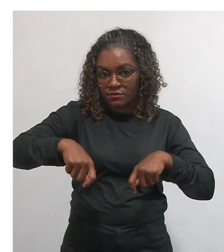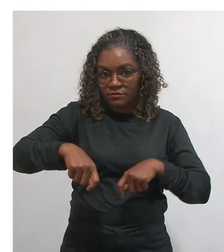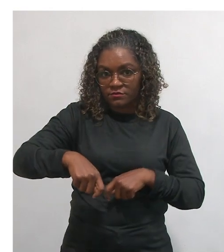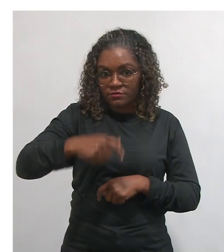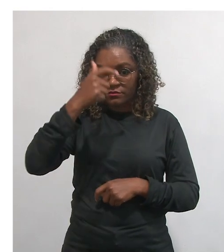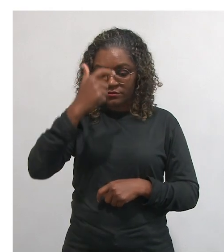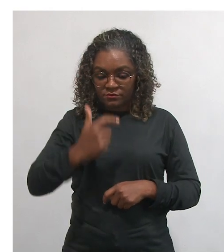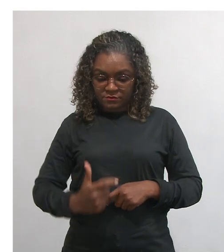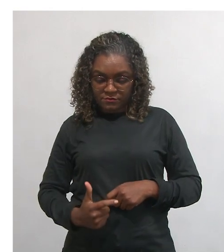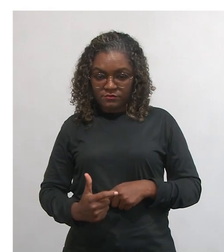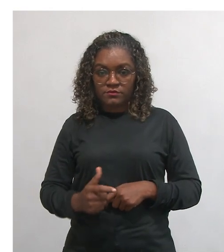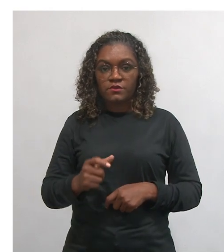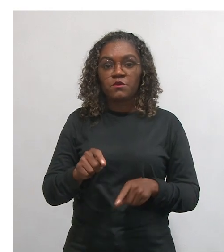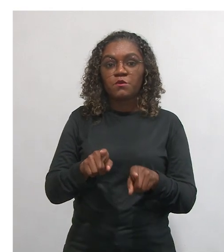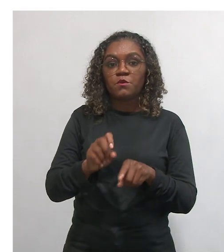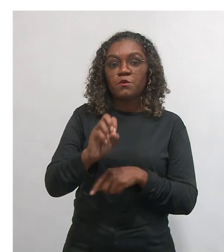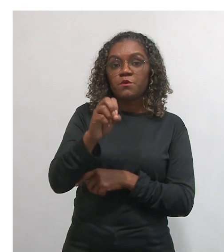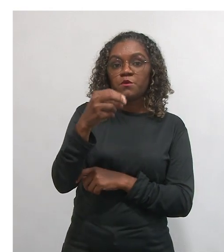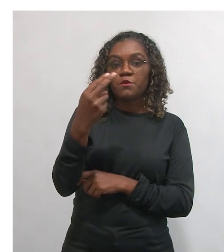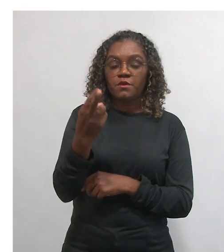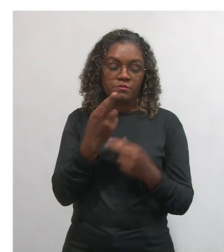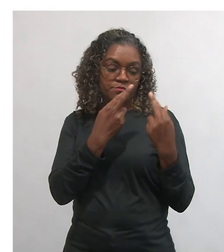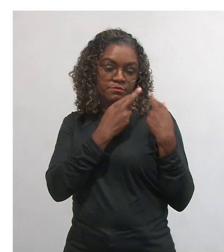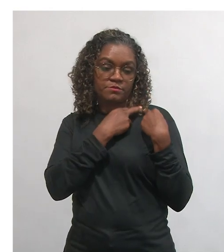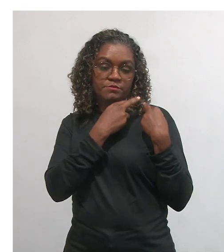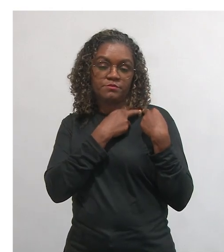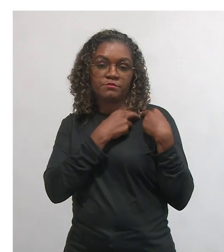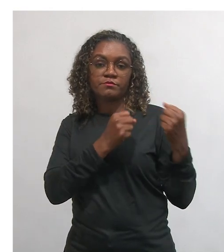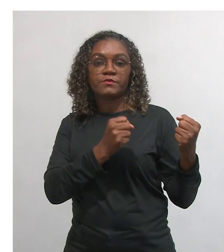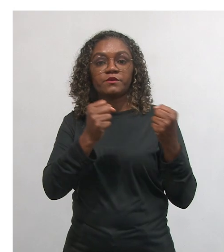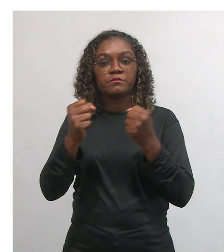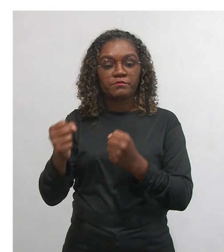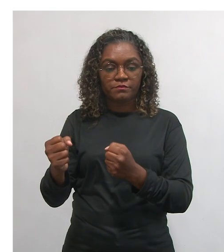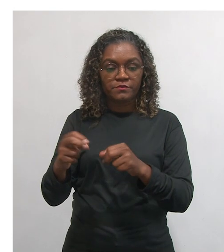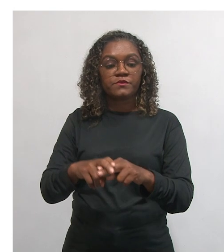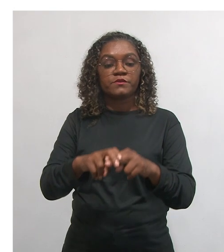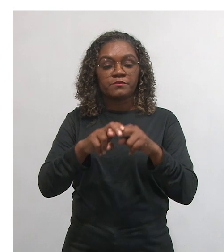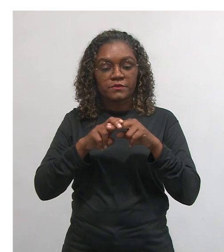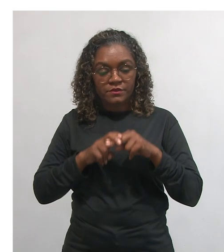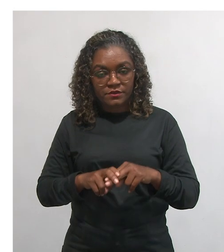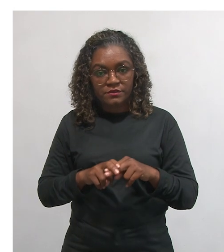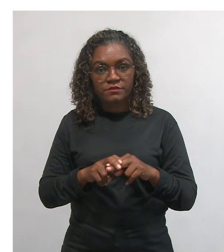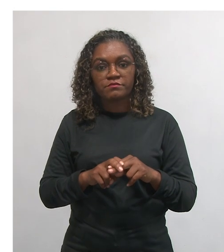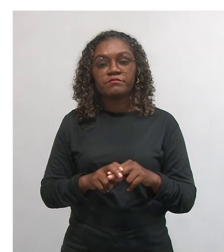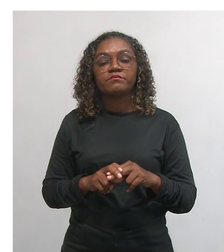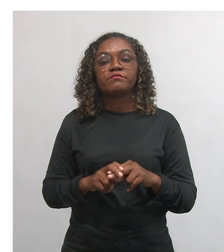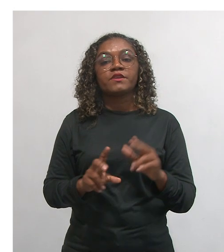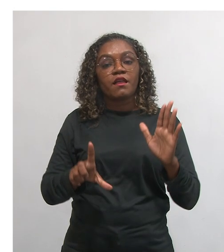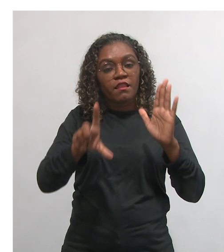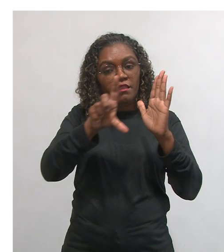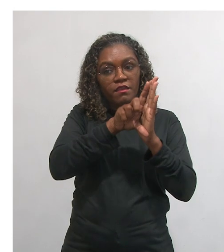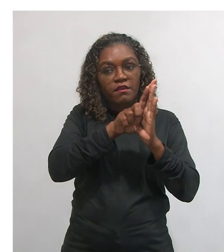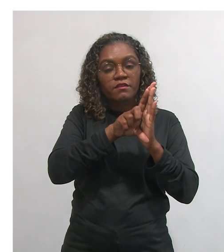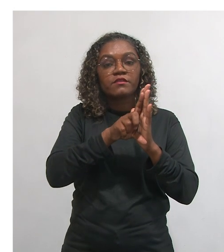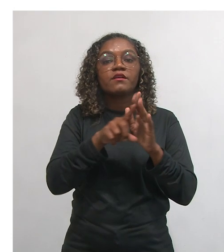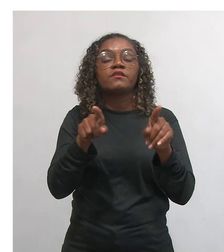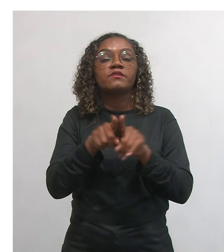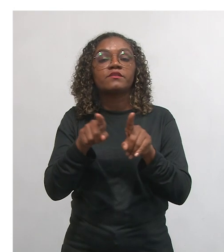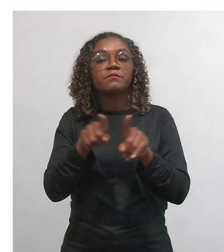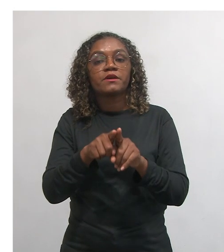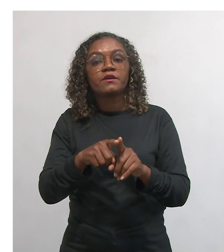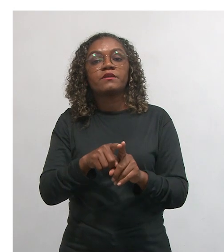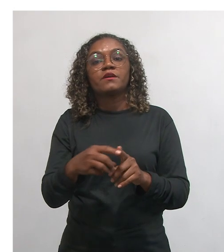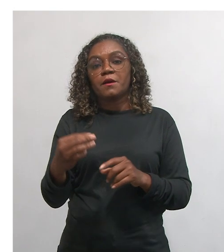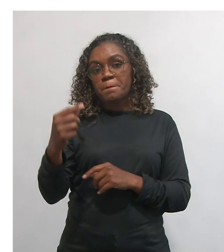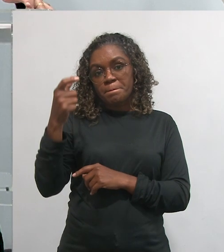indivíduo às responsabilidades do Estado. Por isso que nós podemos falar em legalidade e moralidade. Então aqui estão